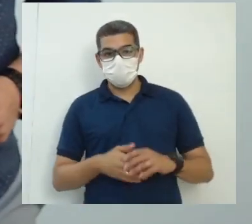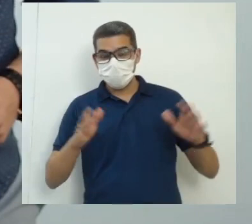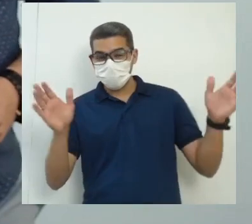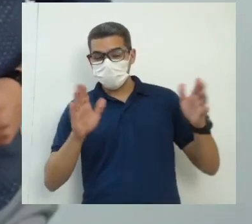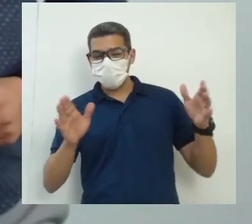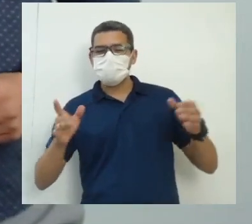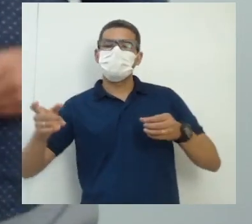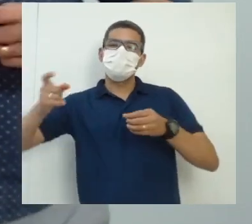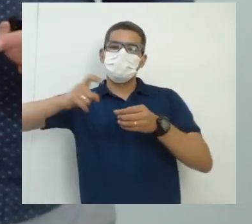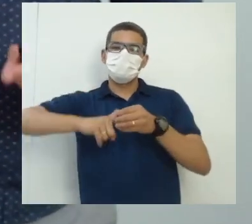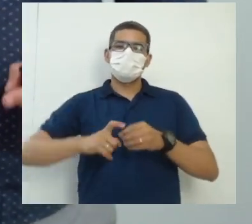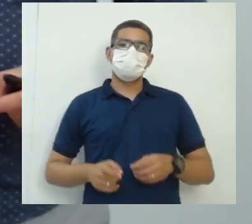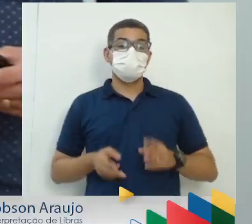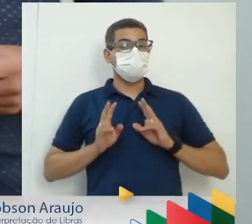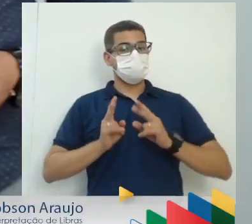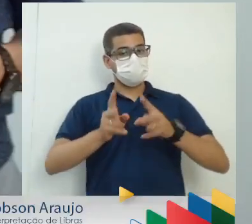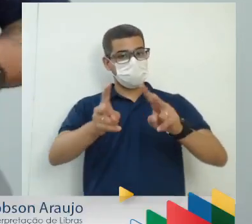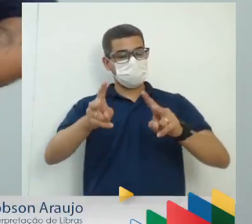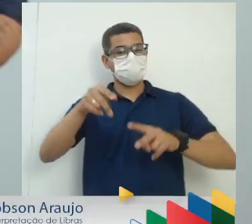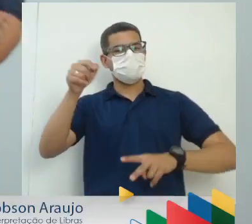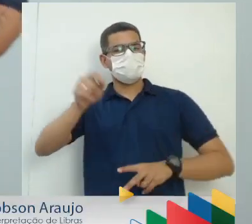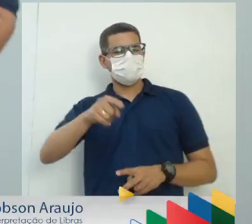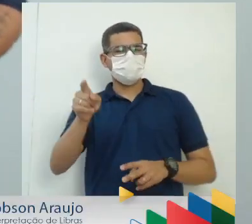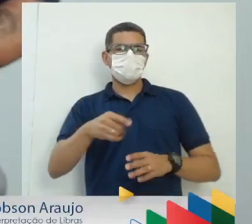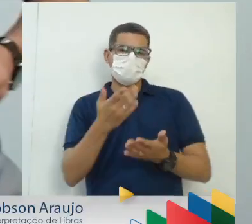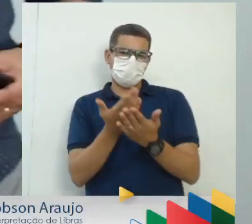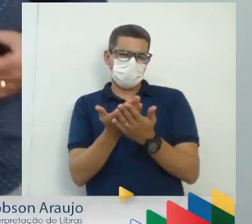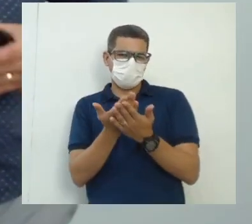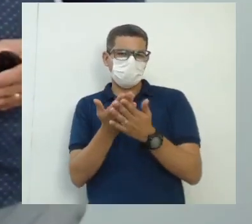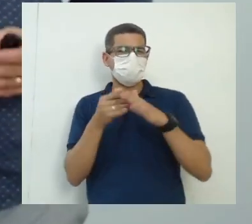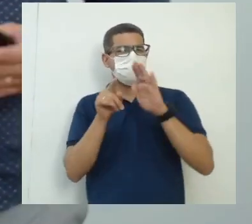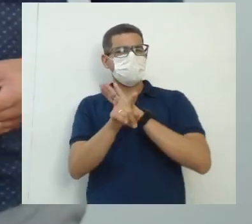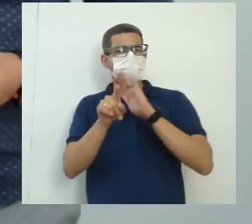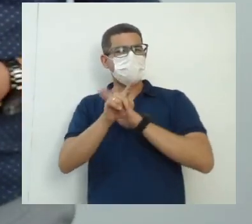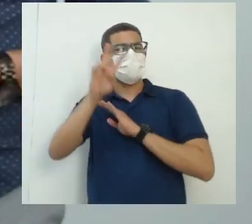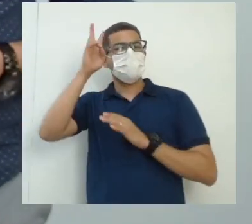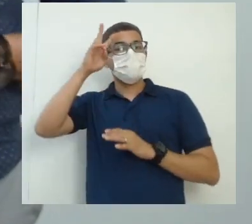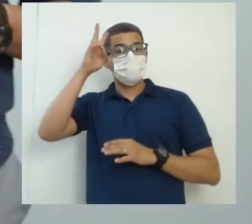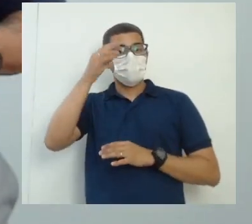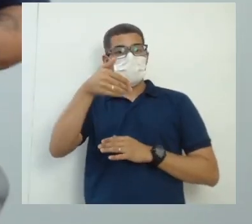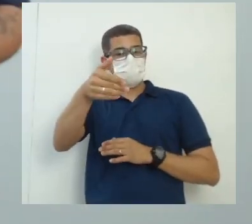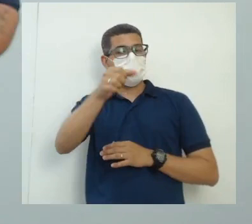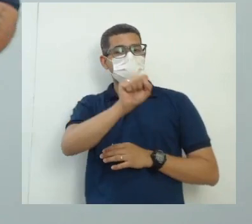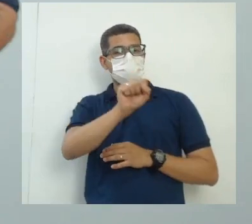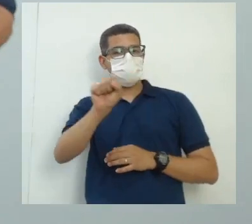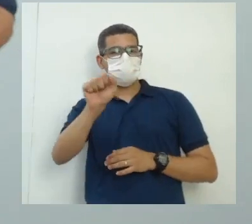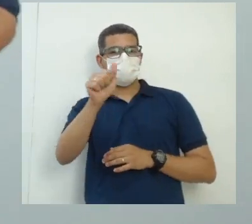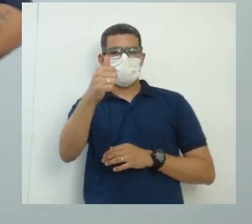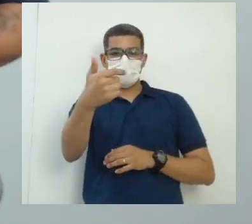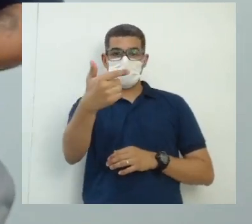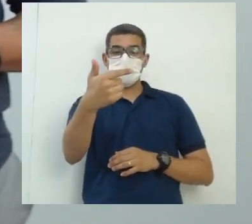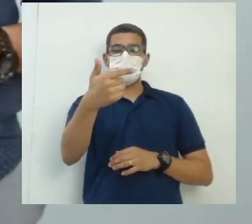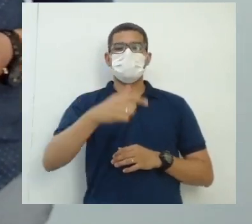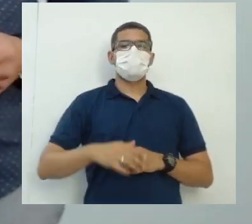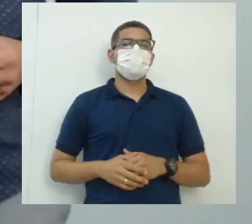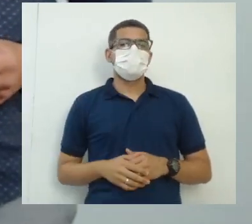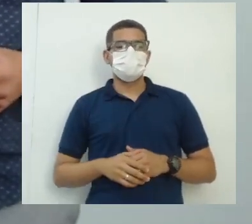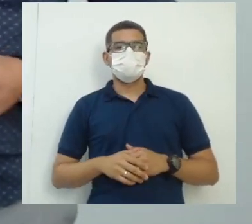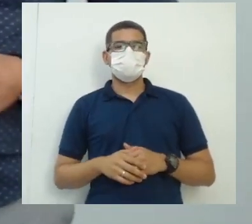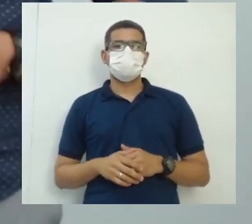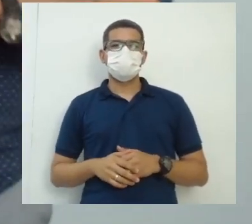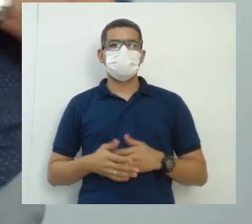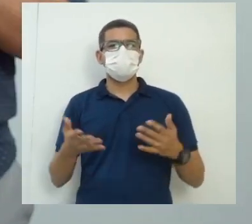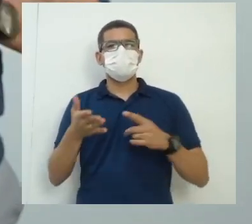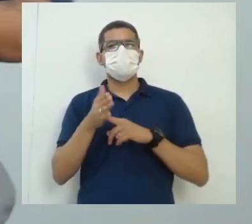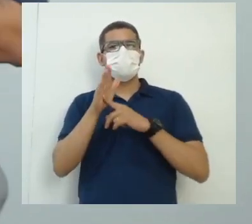Estamos de volta. Vamos continuar nossa saga aqui resolvendo questões de história para o SSA 2. Simbora! Comecei mostrando para vocês